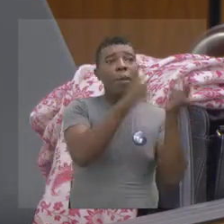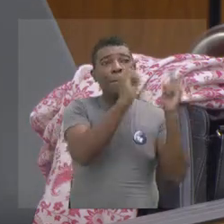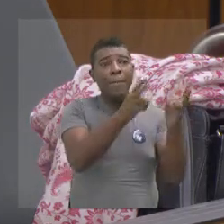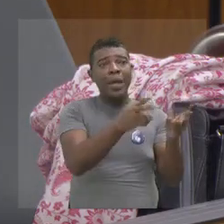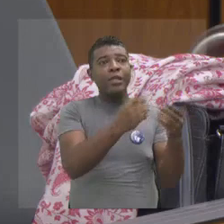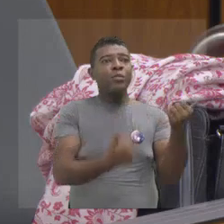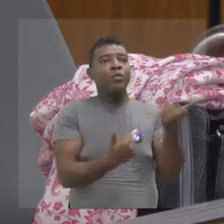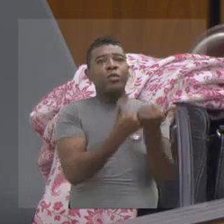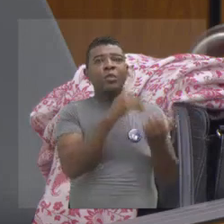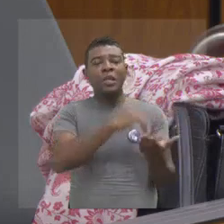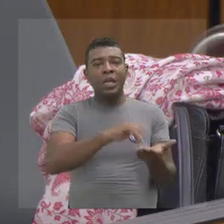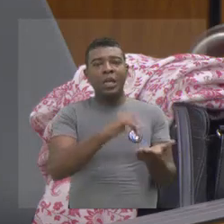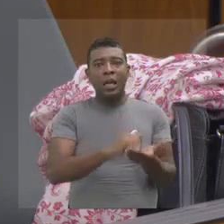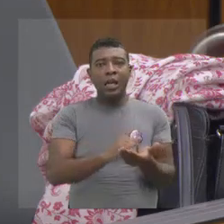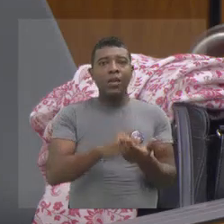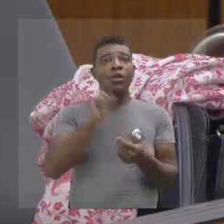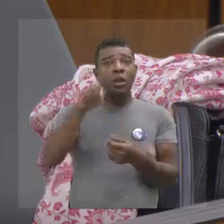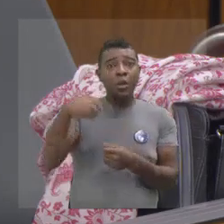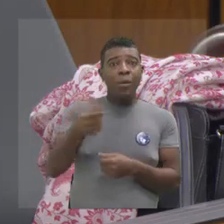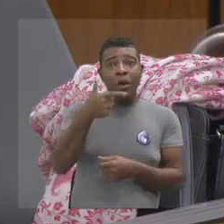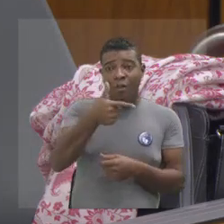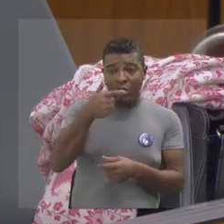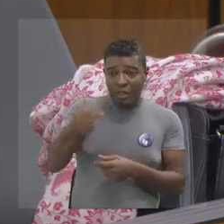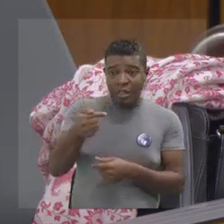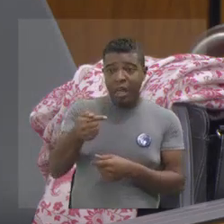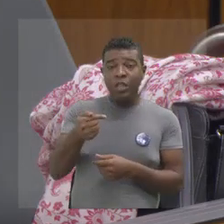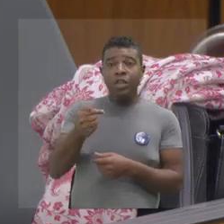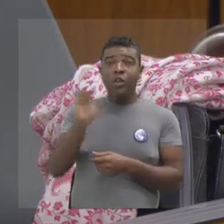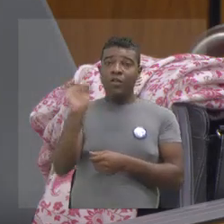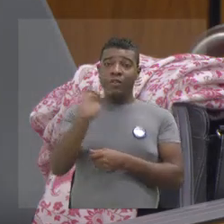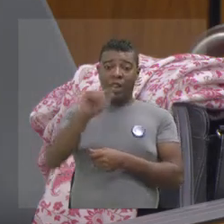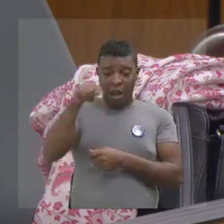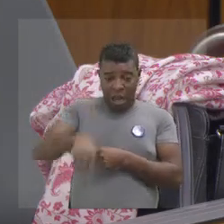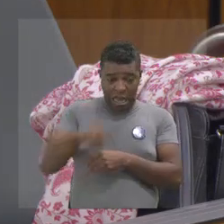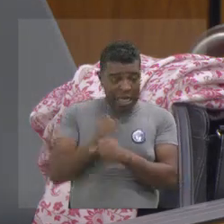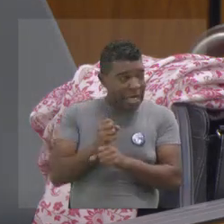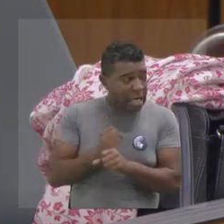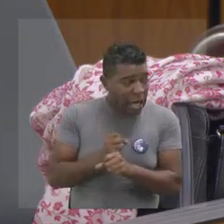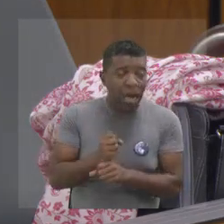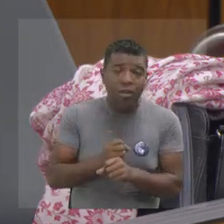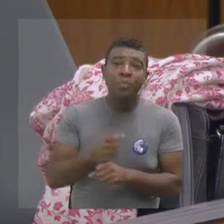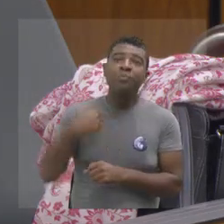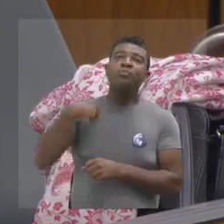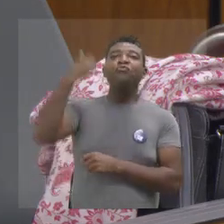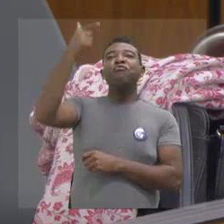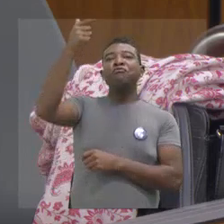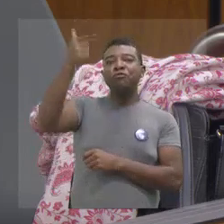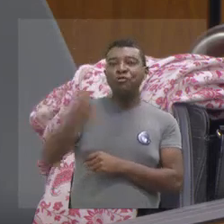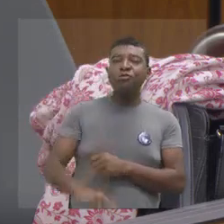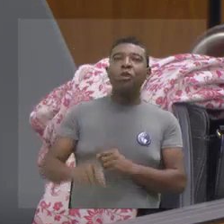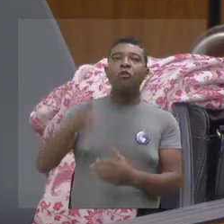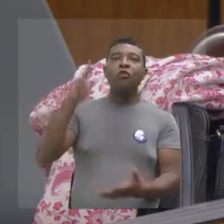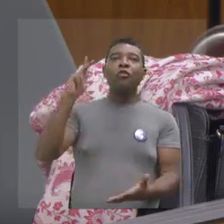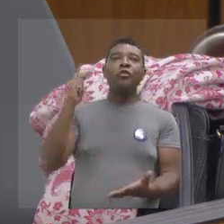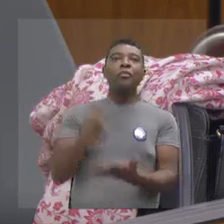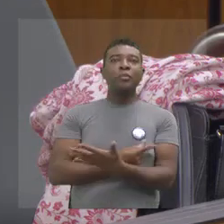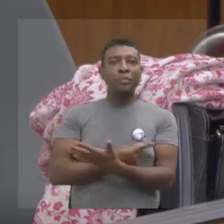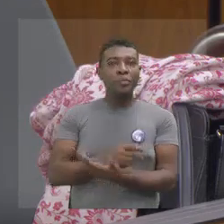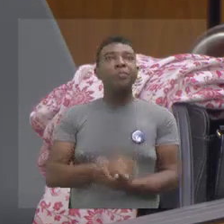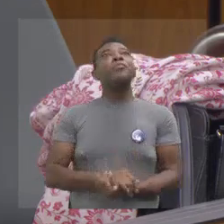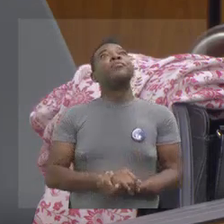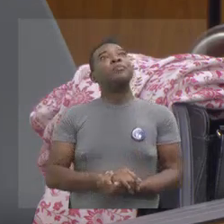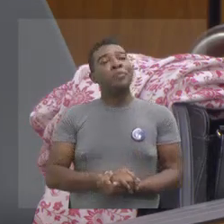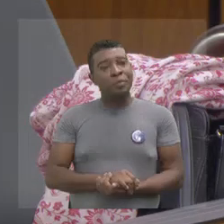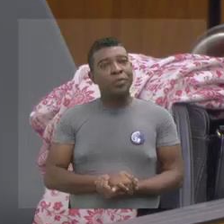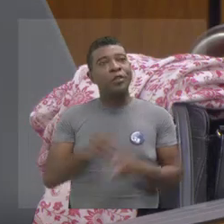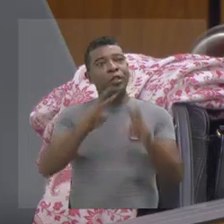27 de fevereiro desse ano houve outra debandada de superintendentes agora na gestão ambiental há